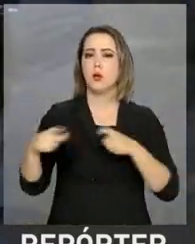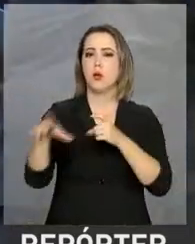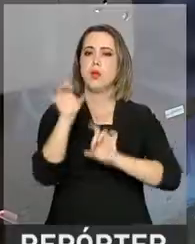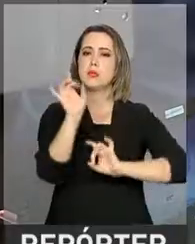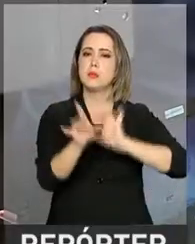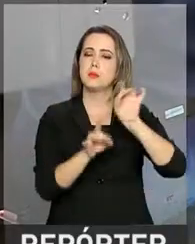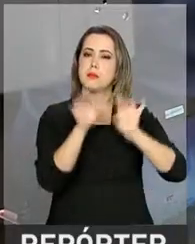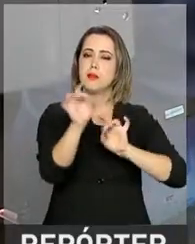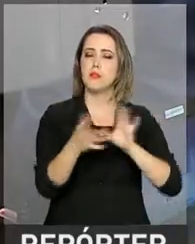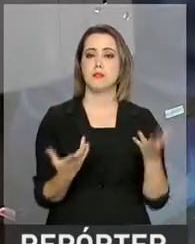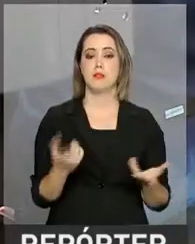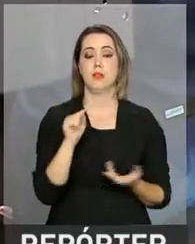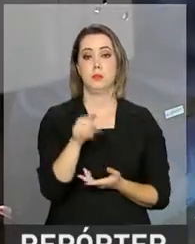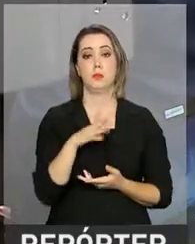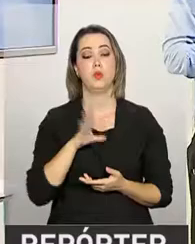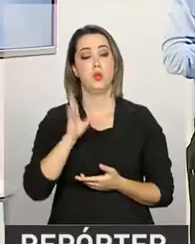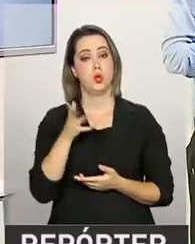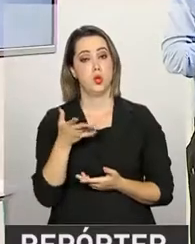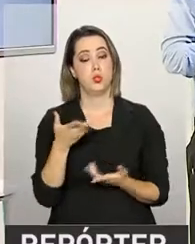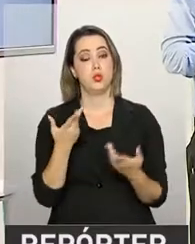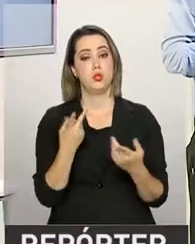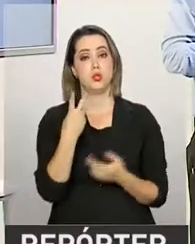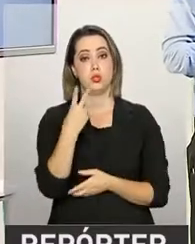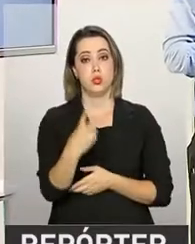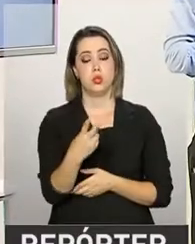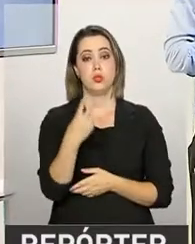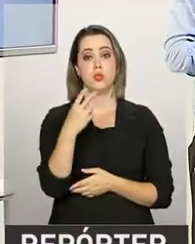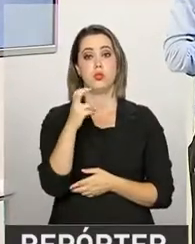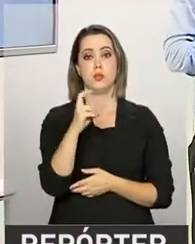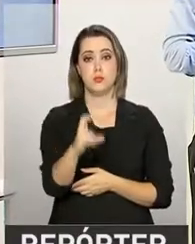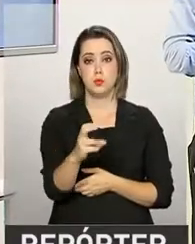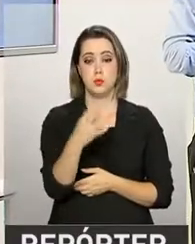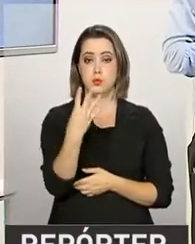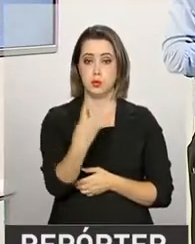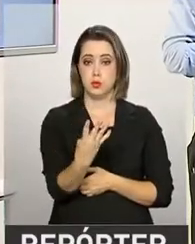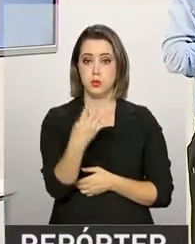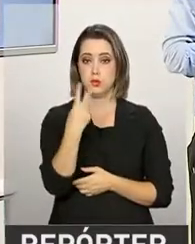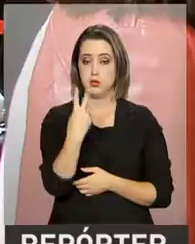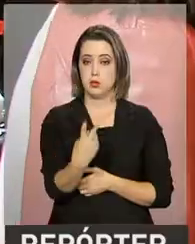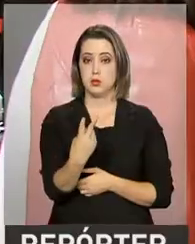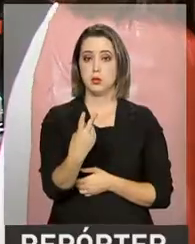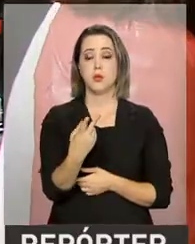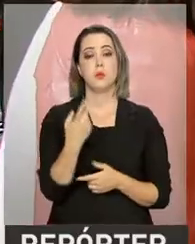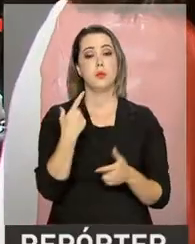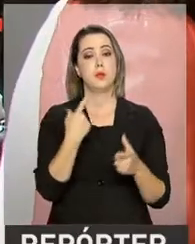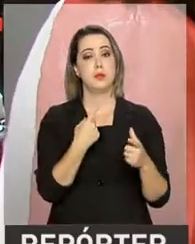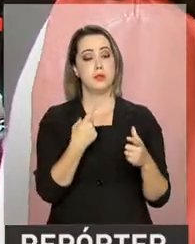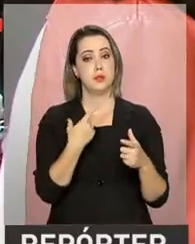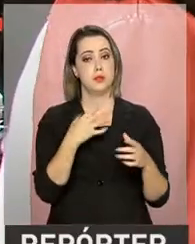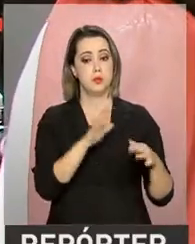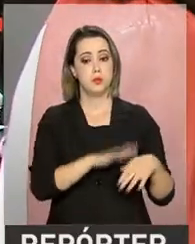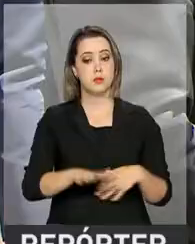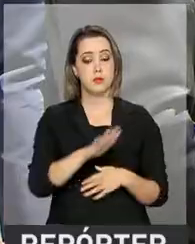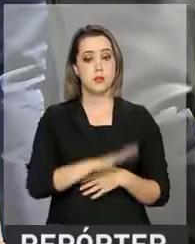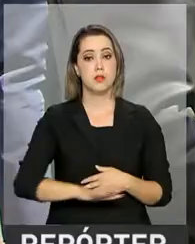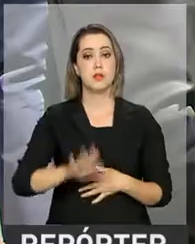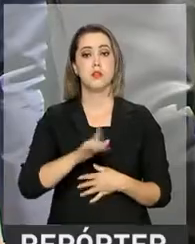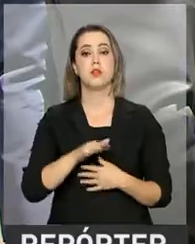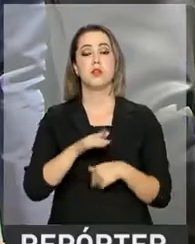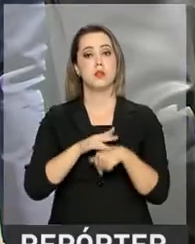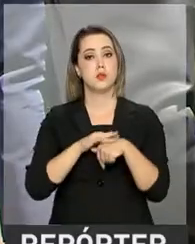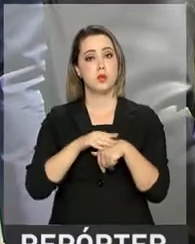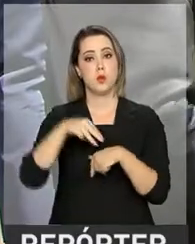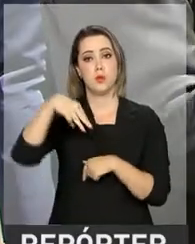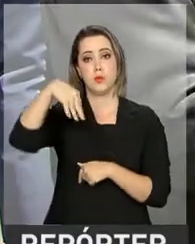2 mil 542 casos de bebês como é que você faria no brasil ea maior parte deles já